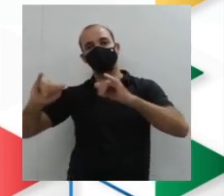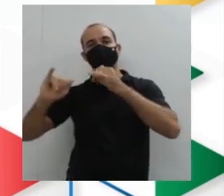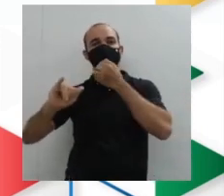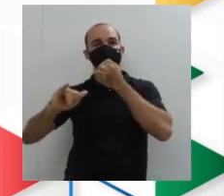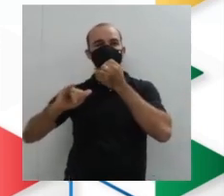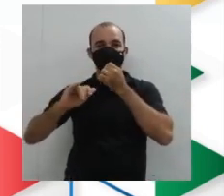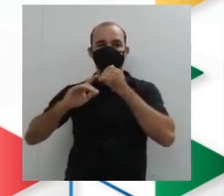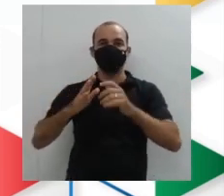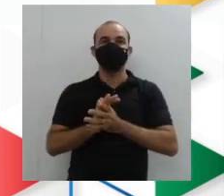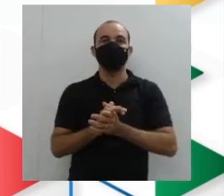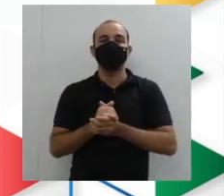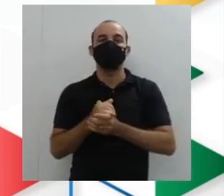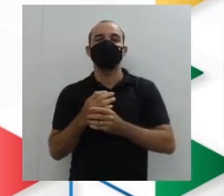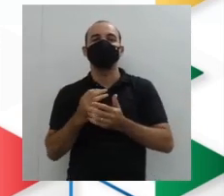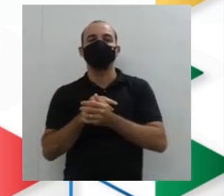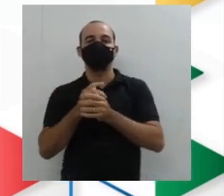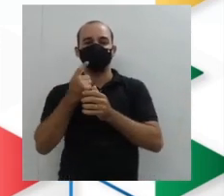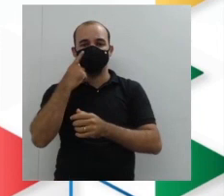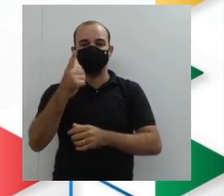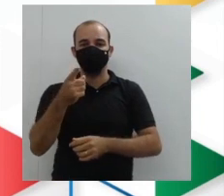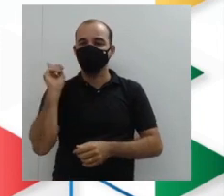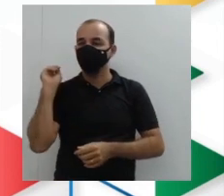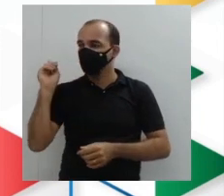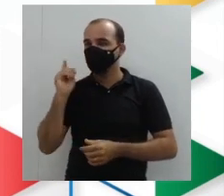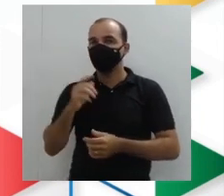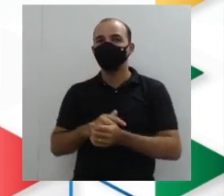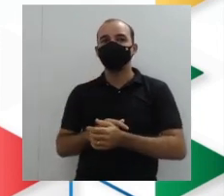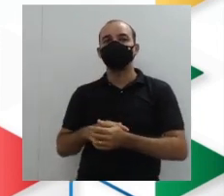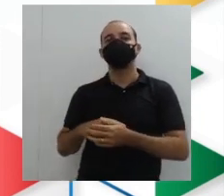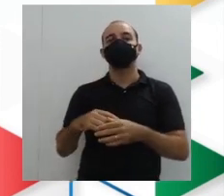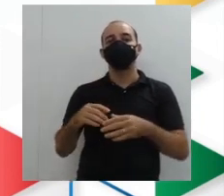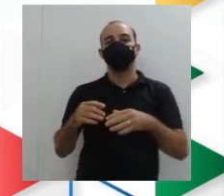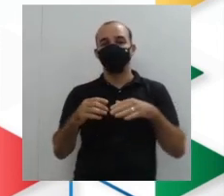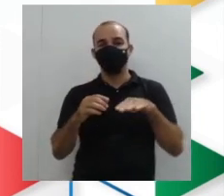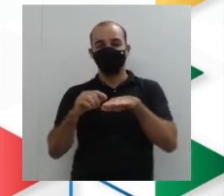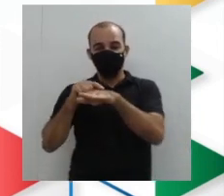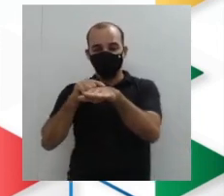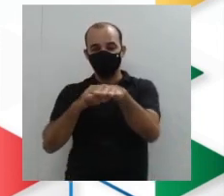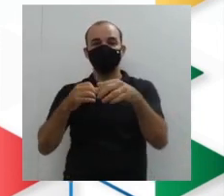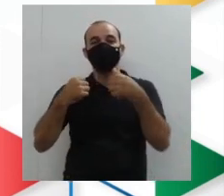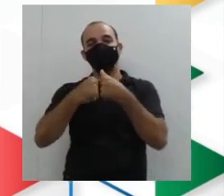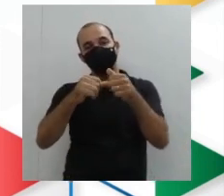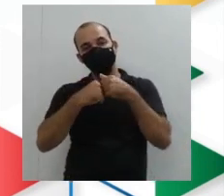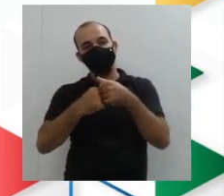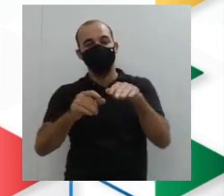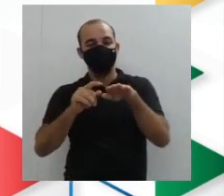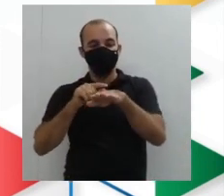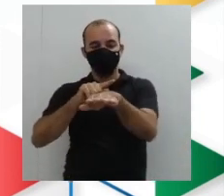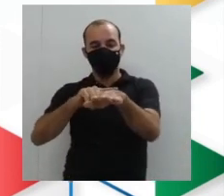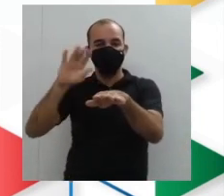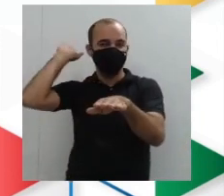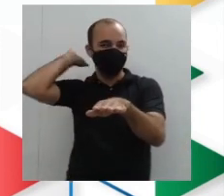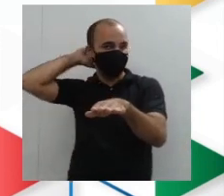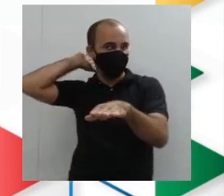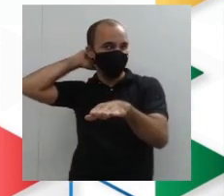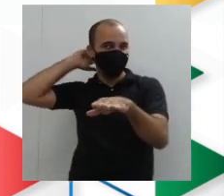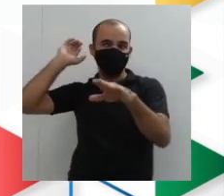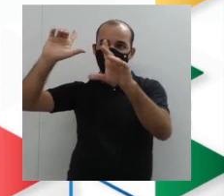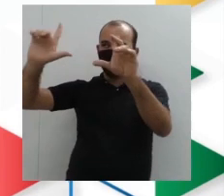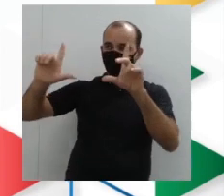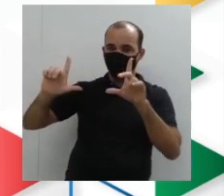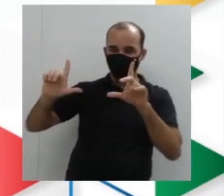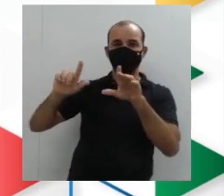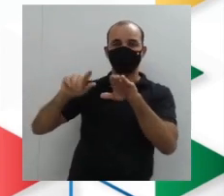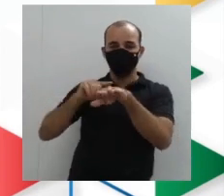uma curiosidade, é a questão. Vejam aí, até em ônibus, vejam só a propaganda em ônibus. Então, olhem só